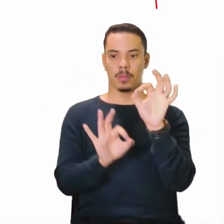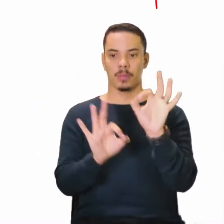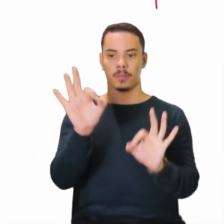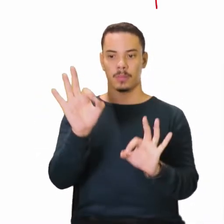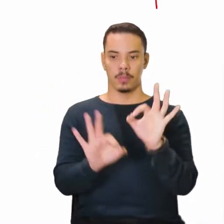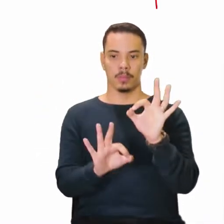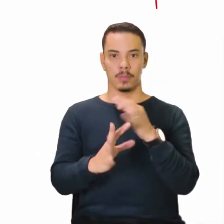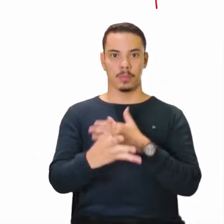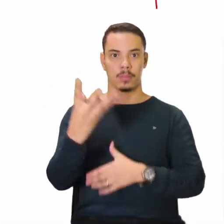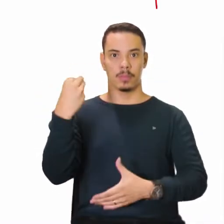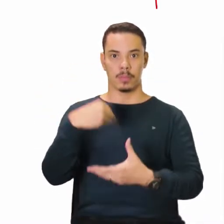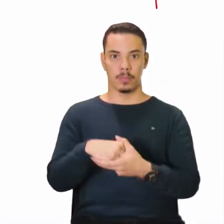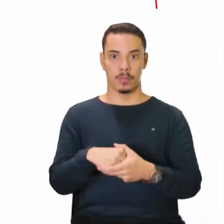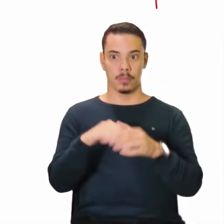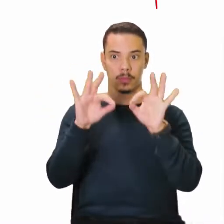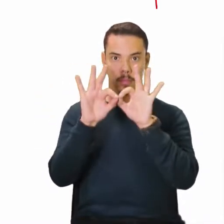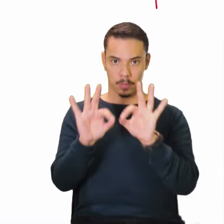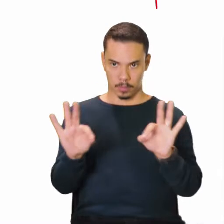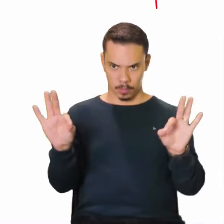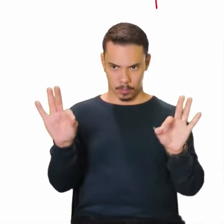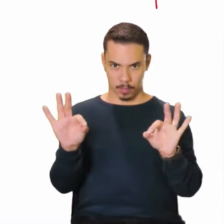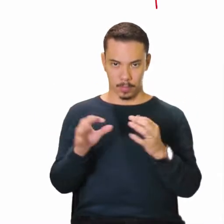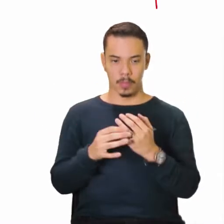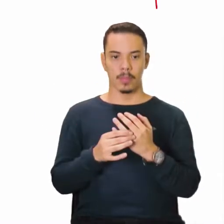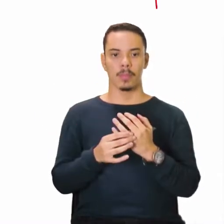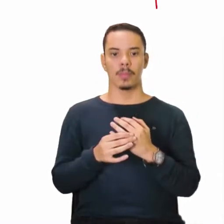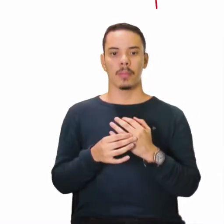organizar dentro de uma oração, certo?